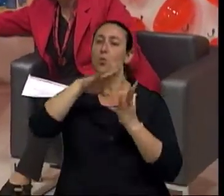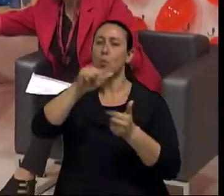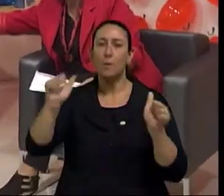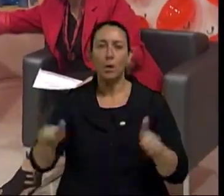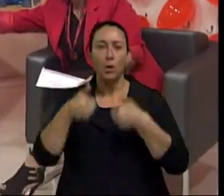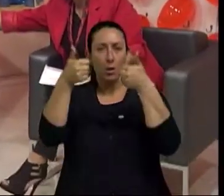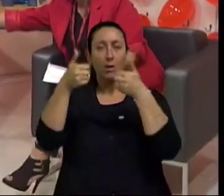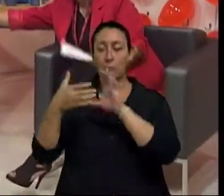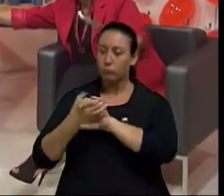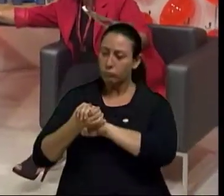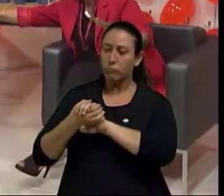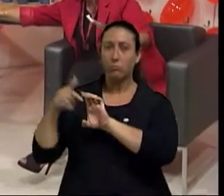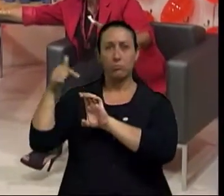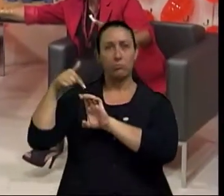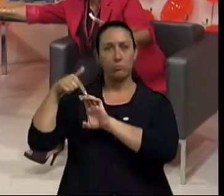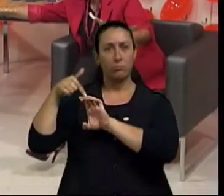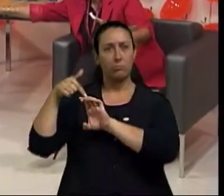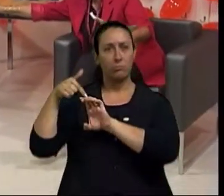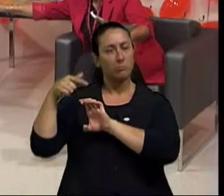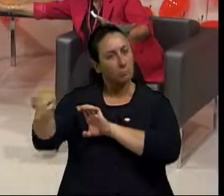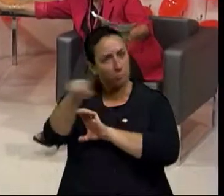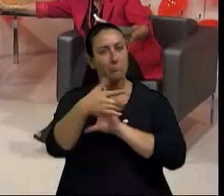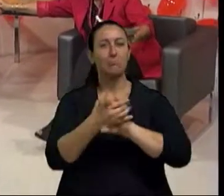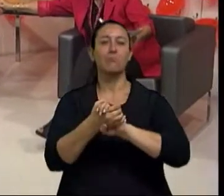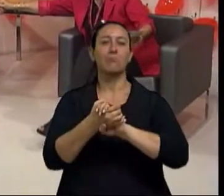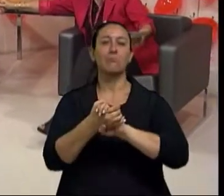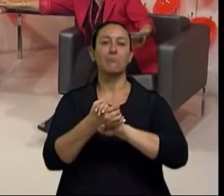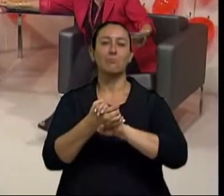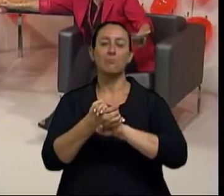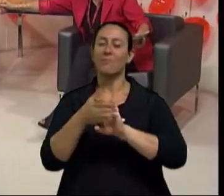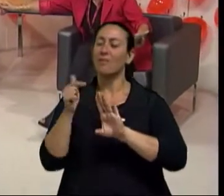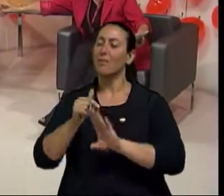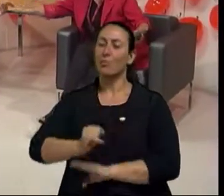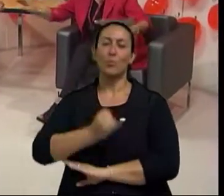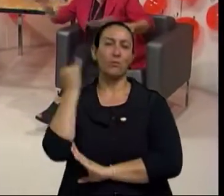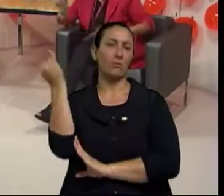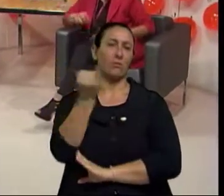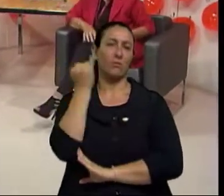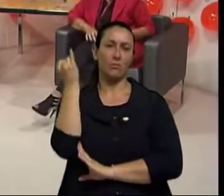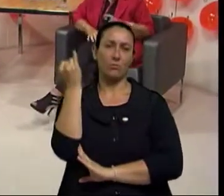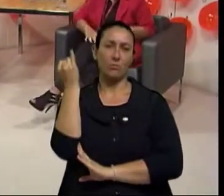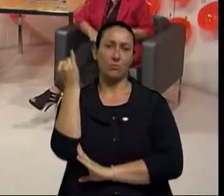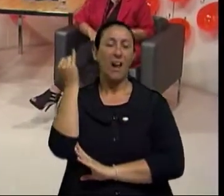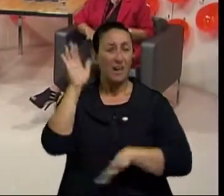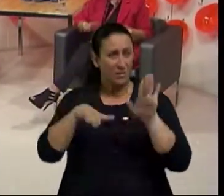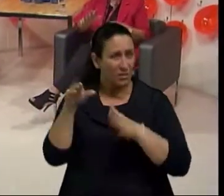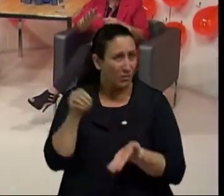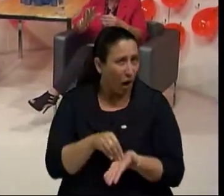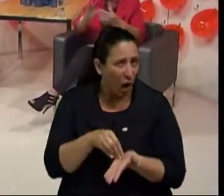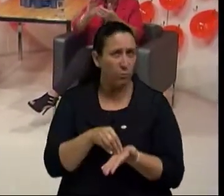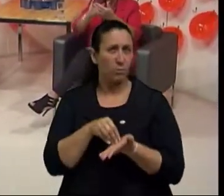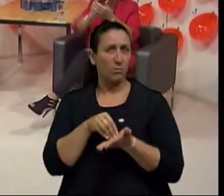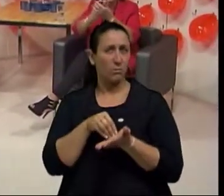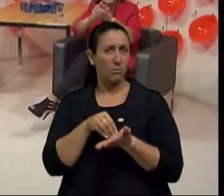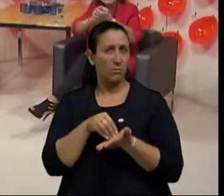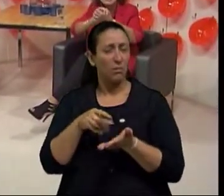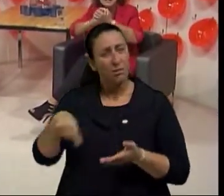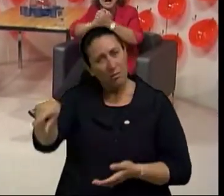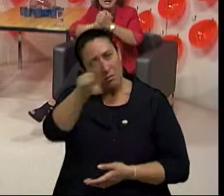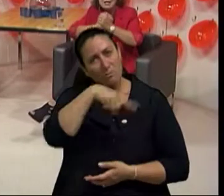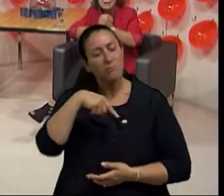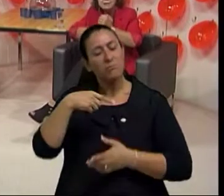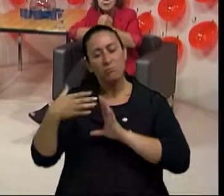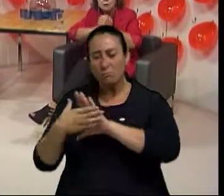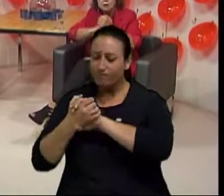Quando a gente dá as mãos, se dê as mãos. É fundamental, às vezes está faltando, vocês mesmos